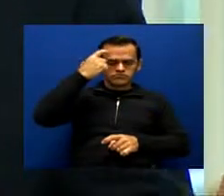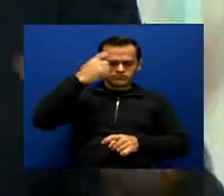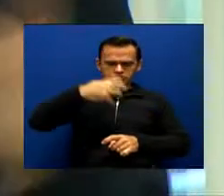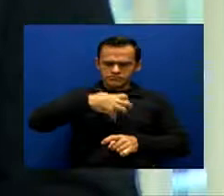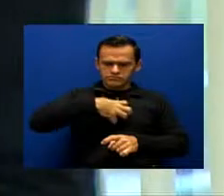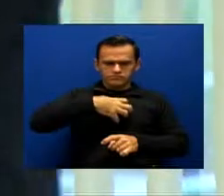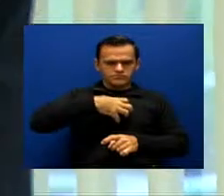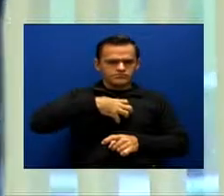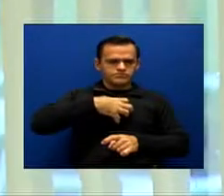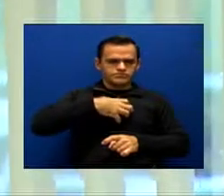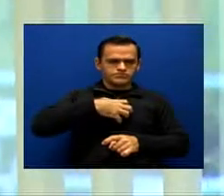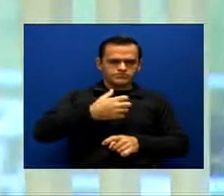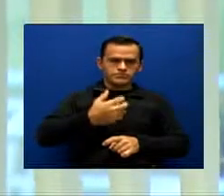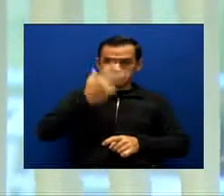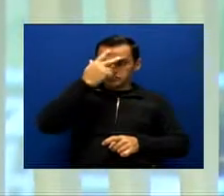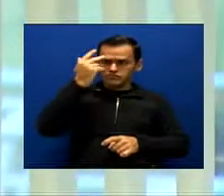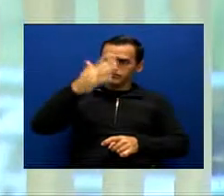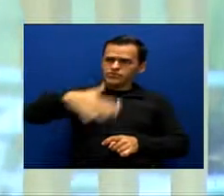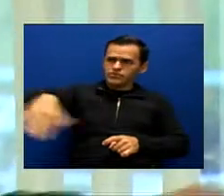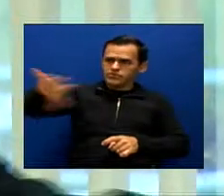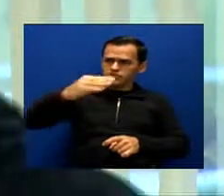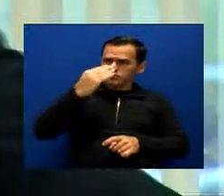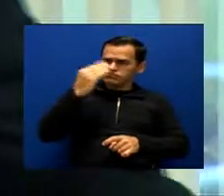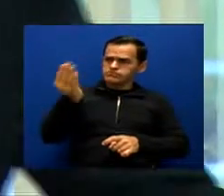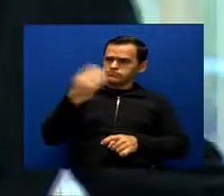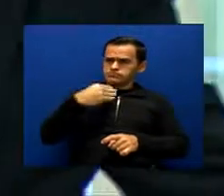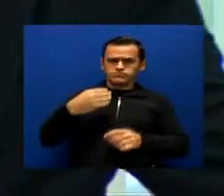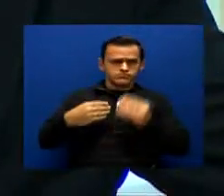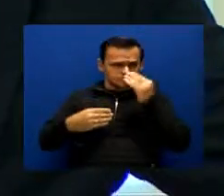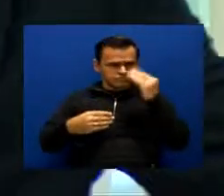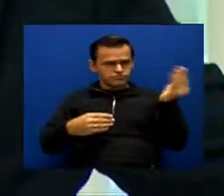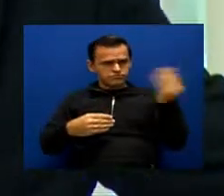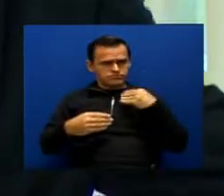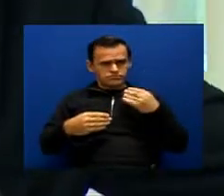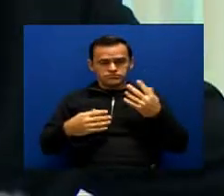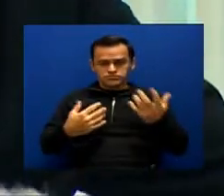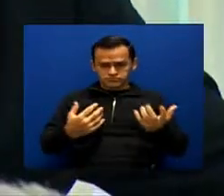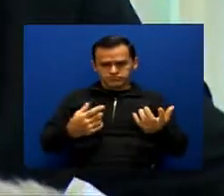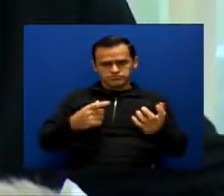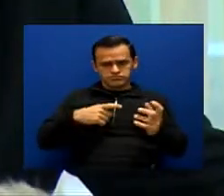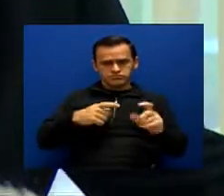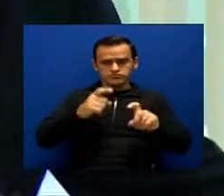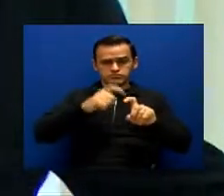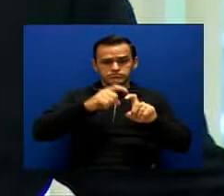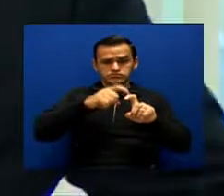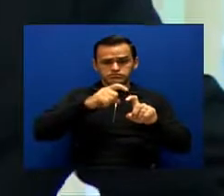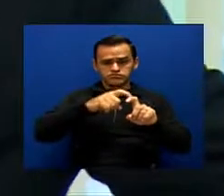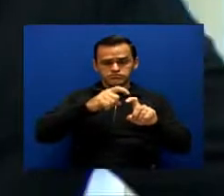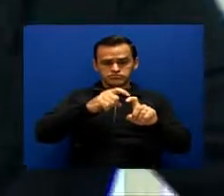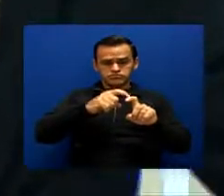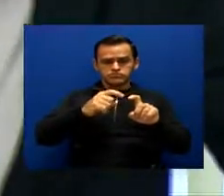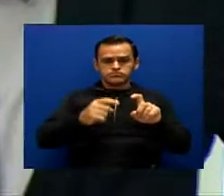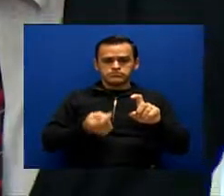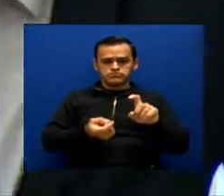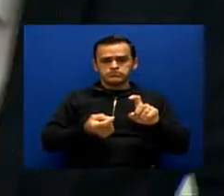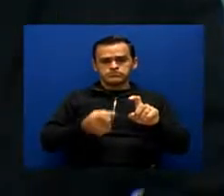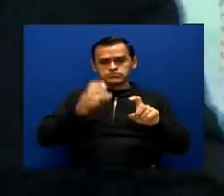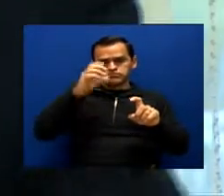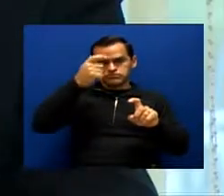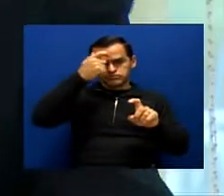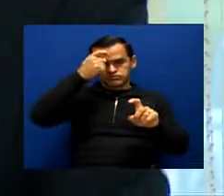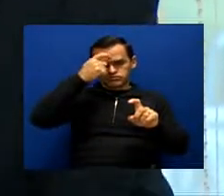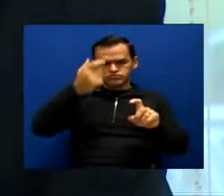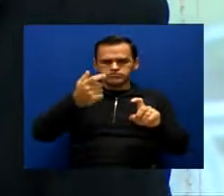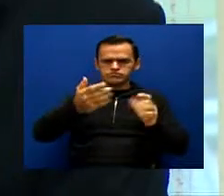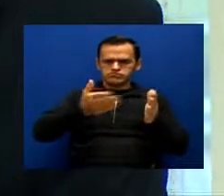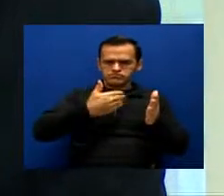sente por não ser aceito na sociedade. Então, eu trouxe aqui alguns conceitos médicos guiados por compêndios,